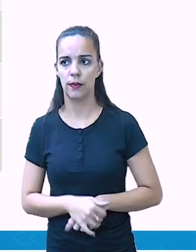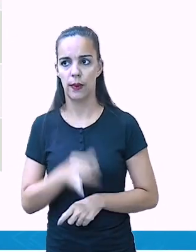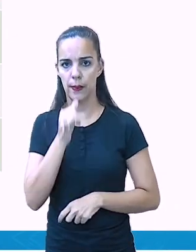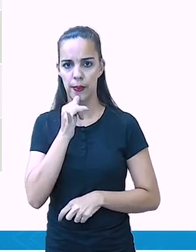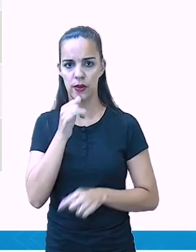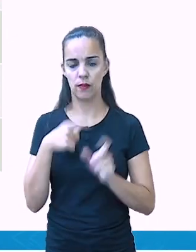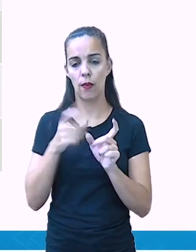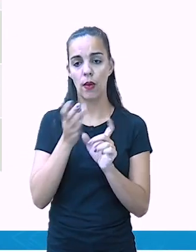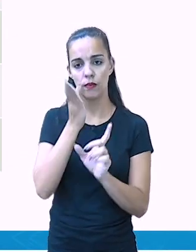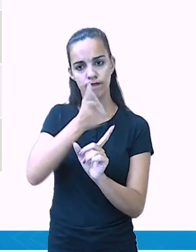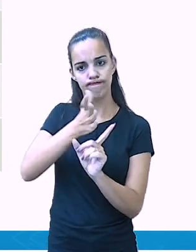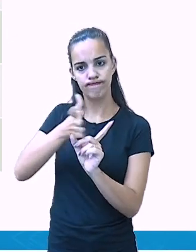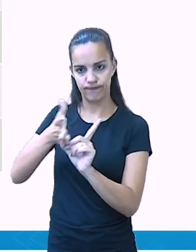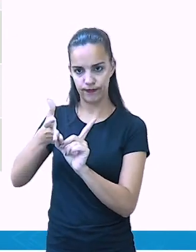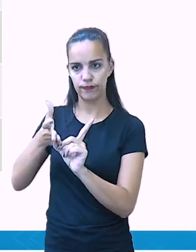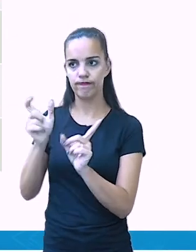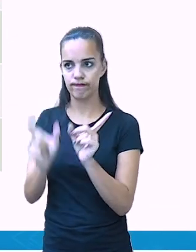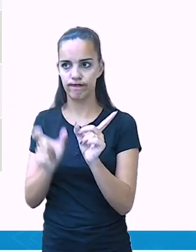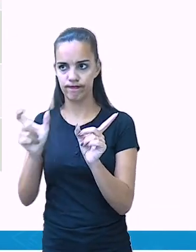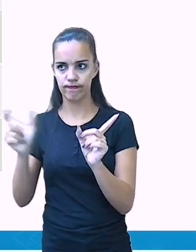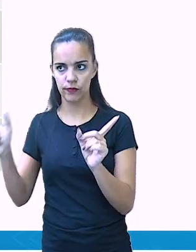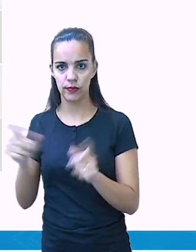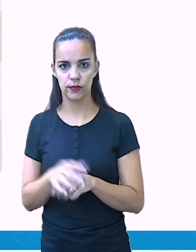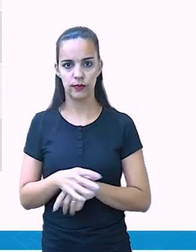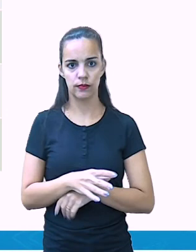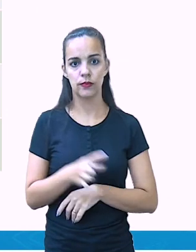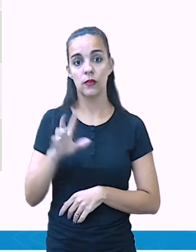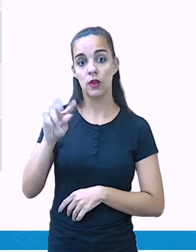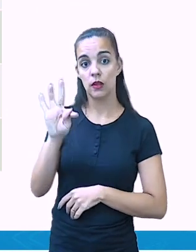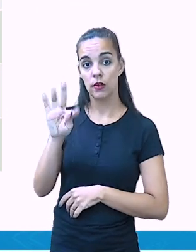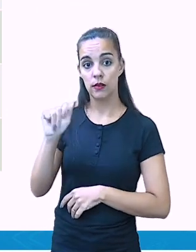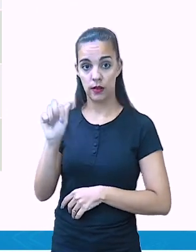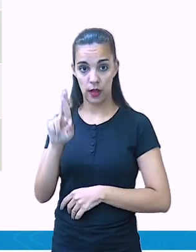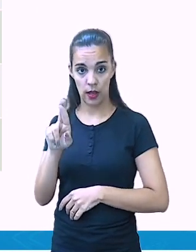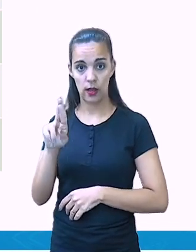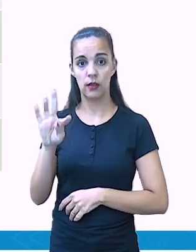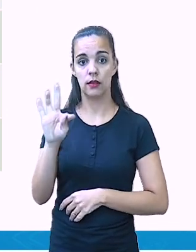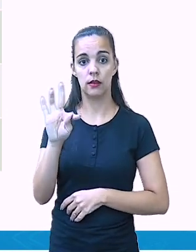separar a palavra tartaruga em sílabas. Então, ó,